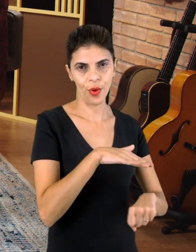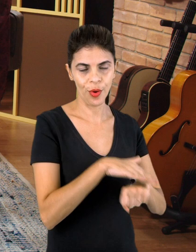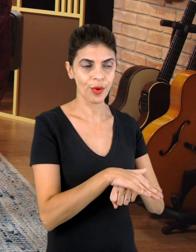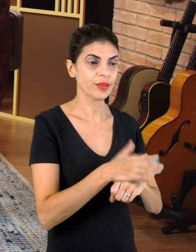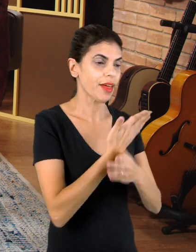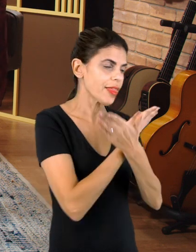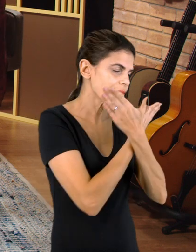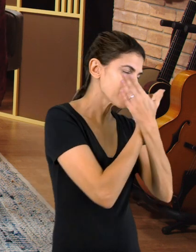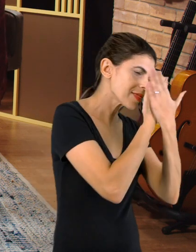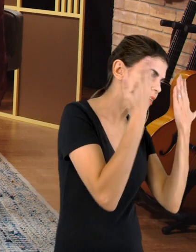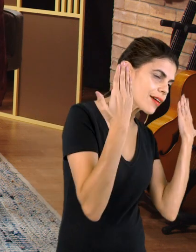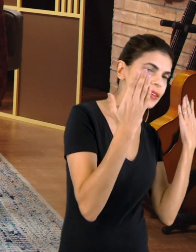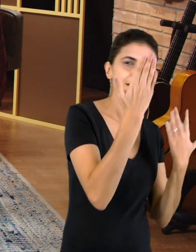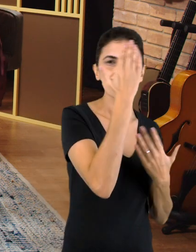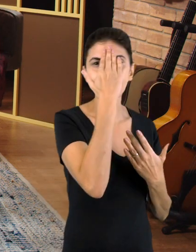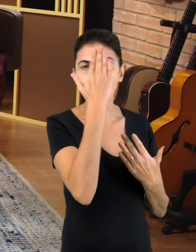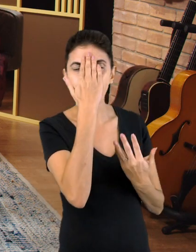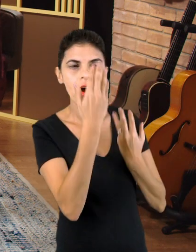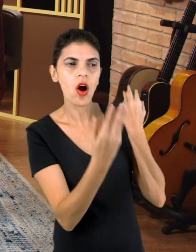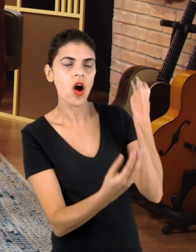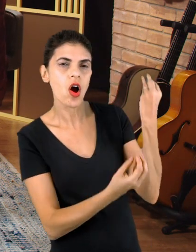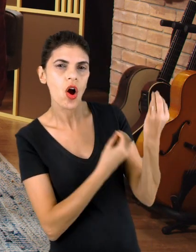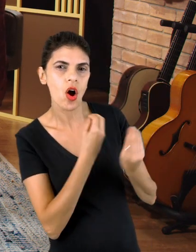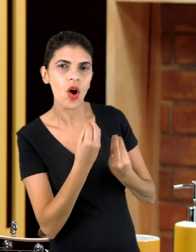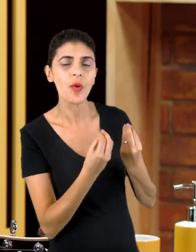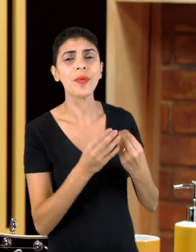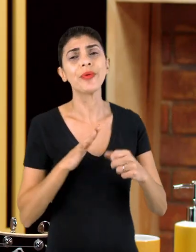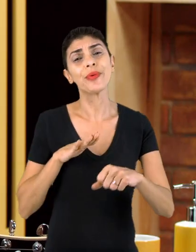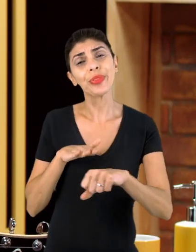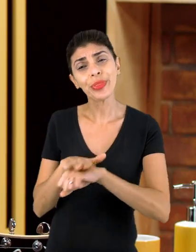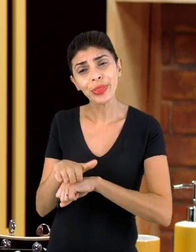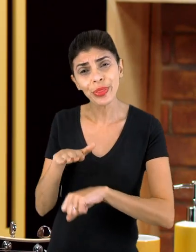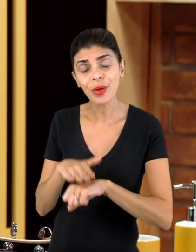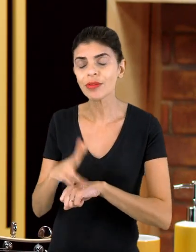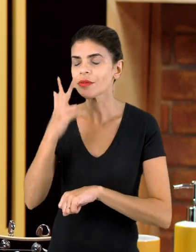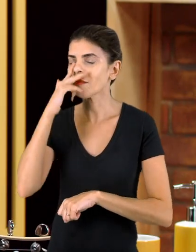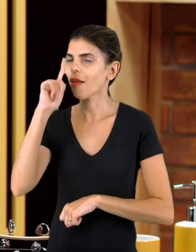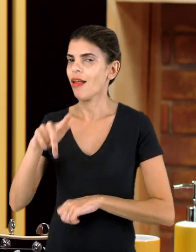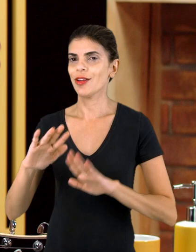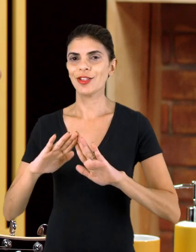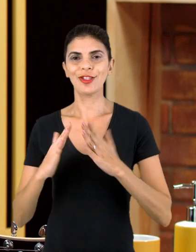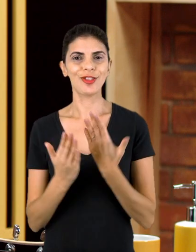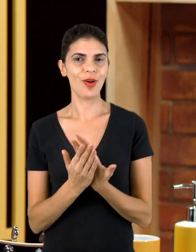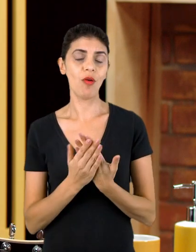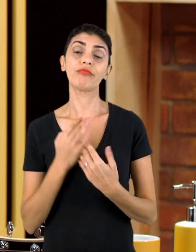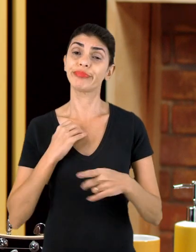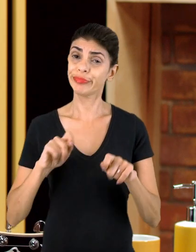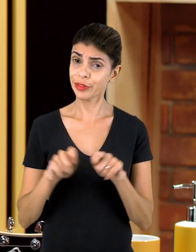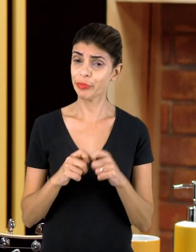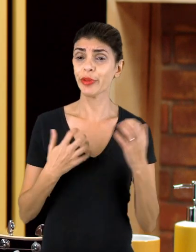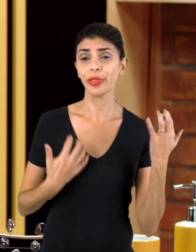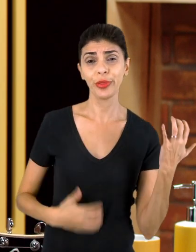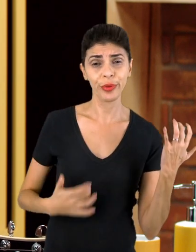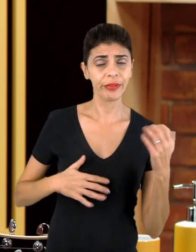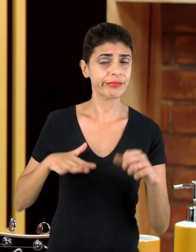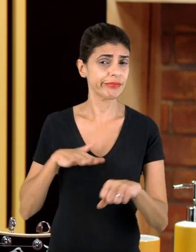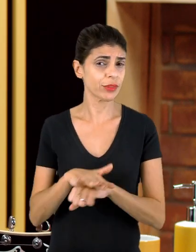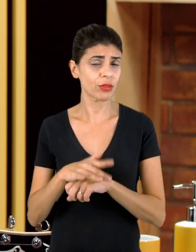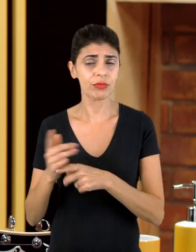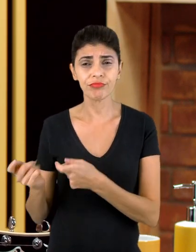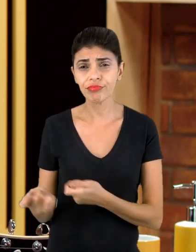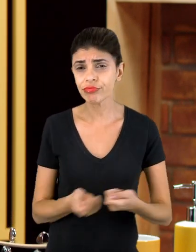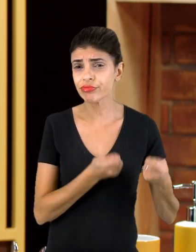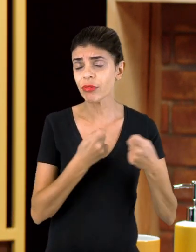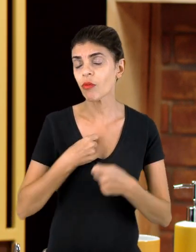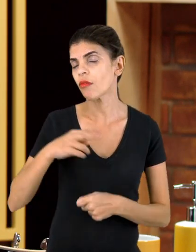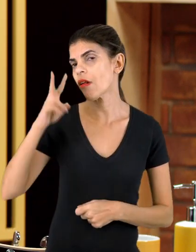Entreter o público, saber se virar quando... É, a noite é uma é escola. É. Eu também toquei na noite muito tempo. Mas eu